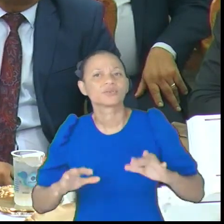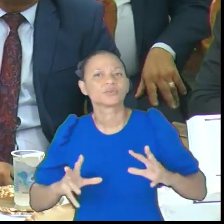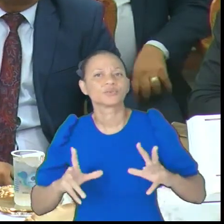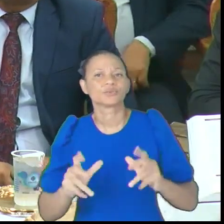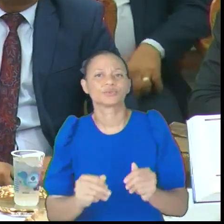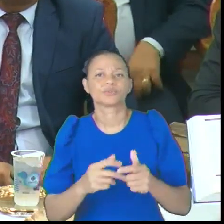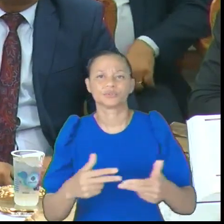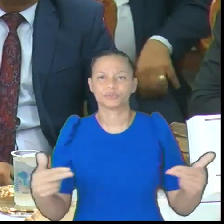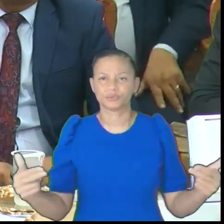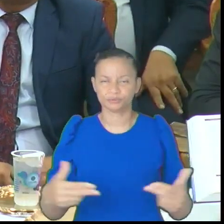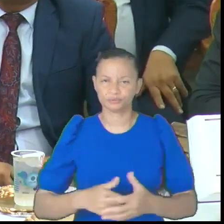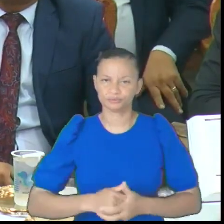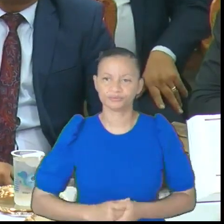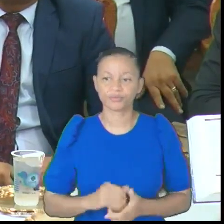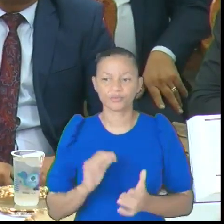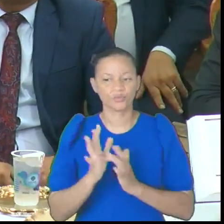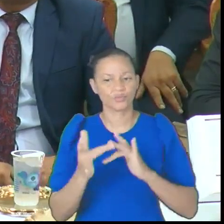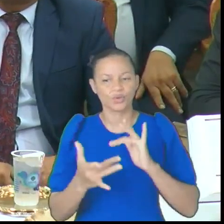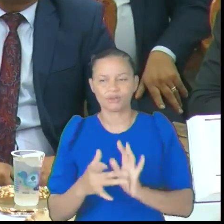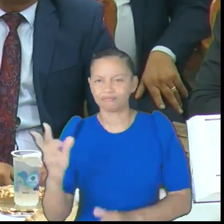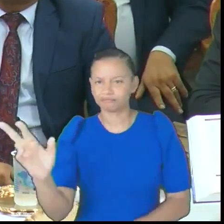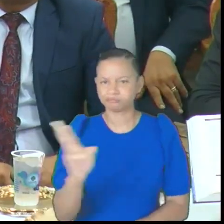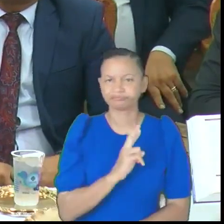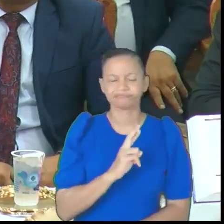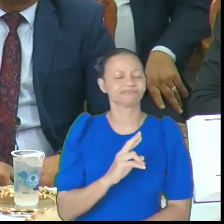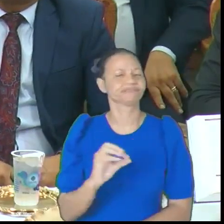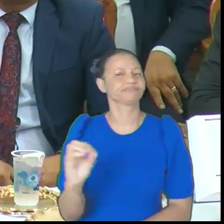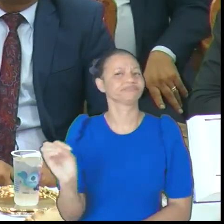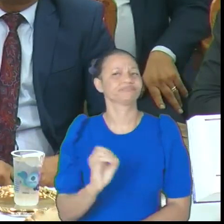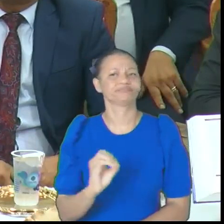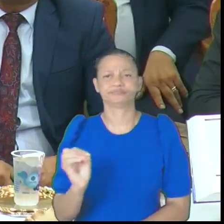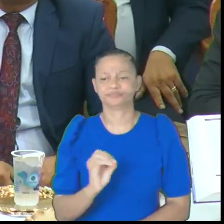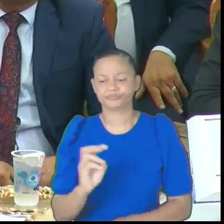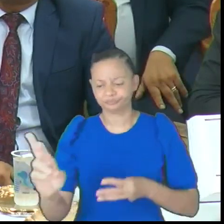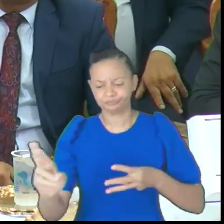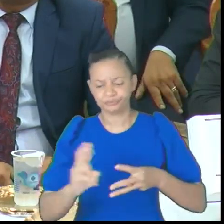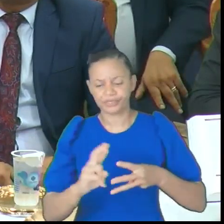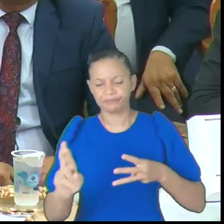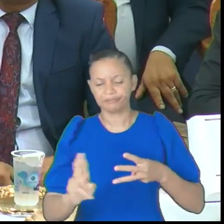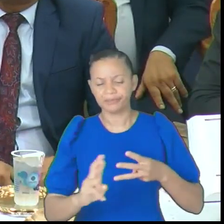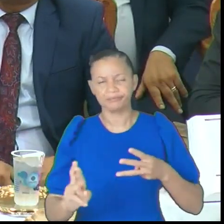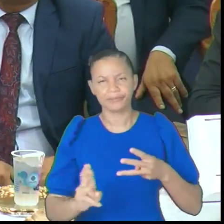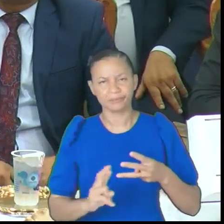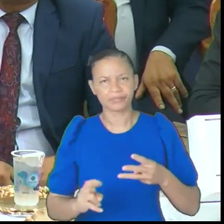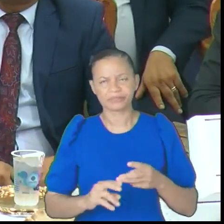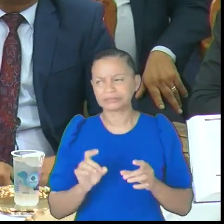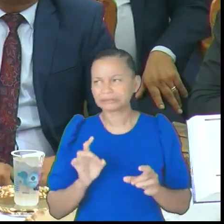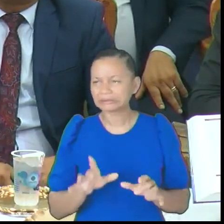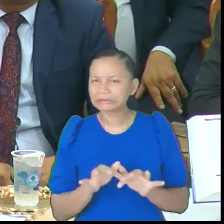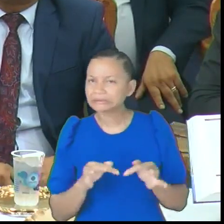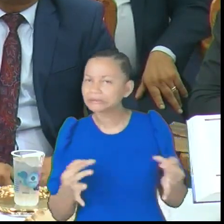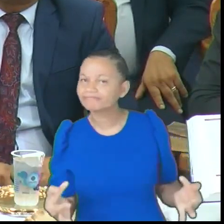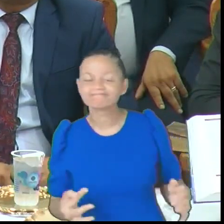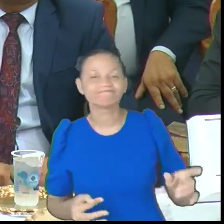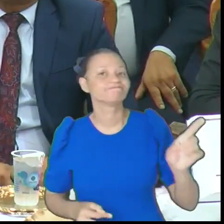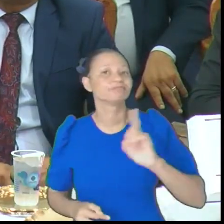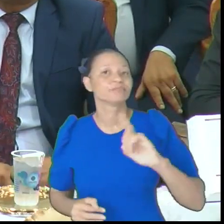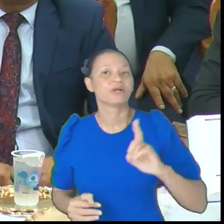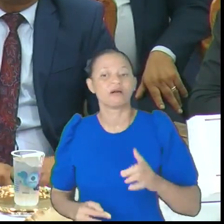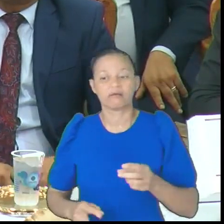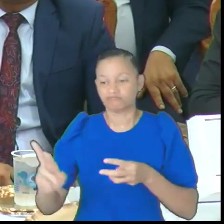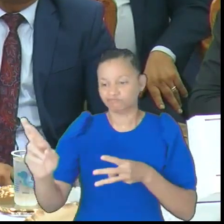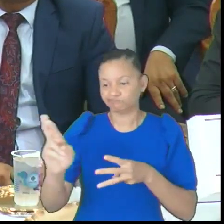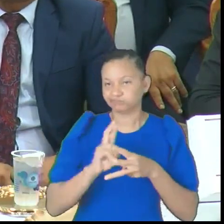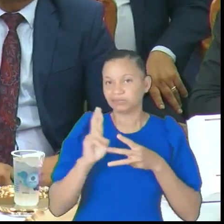as coisas? Jesus não respondeu essas 3 perguntas com uma simples mensagem. Ele respondeu essas